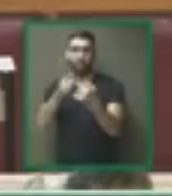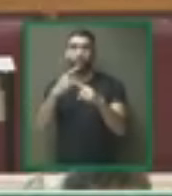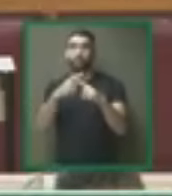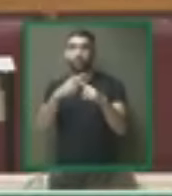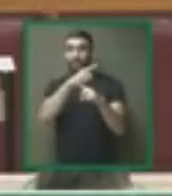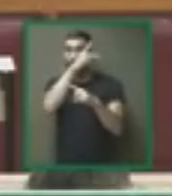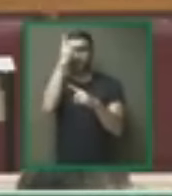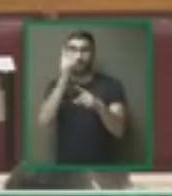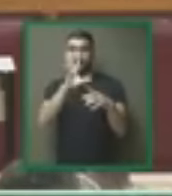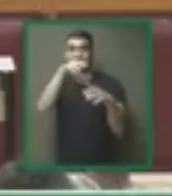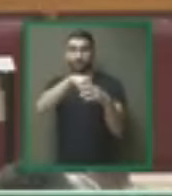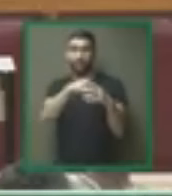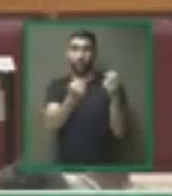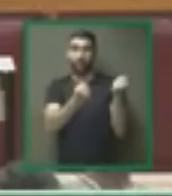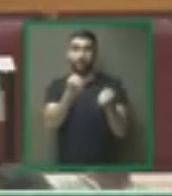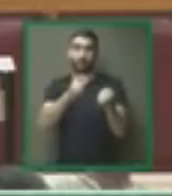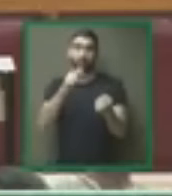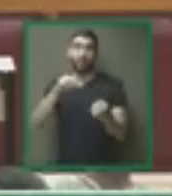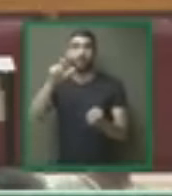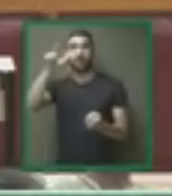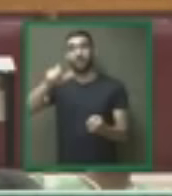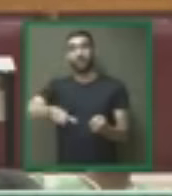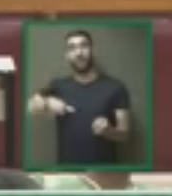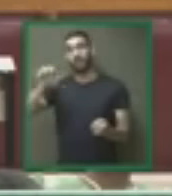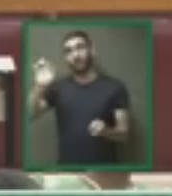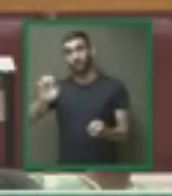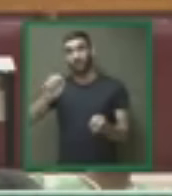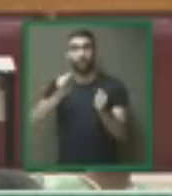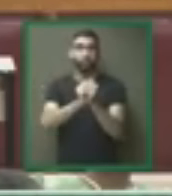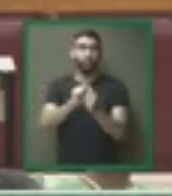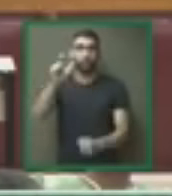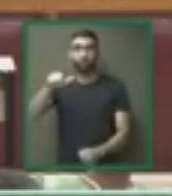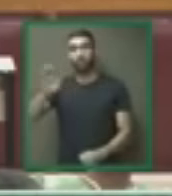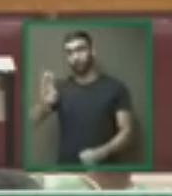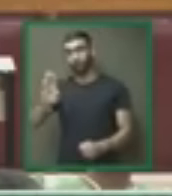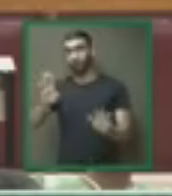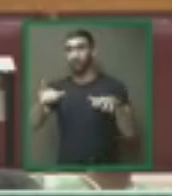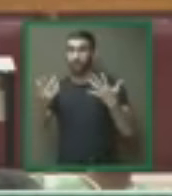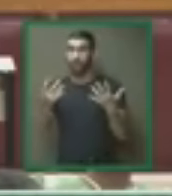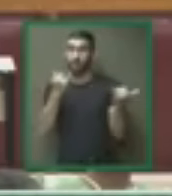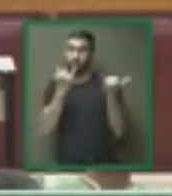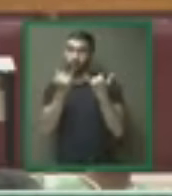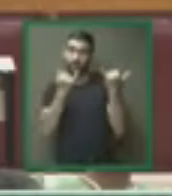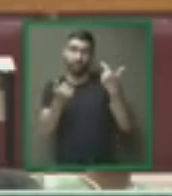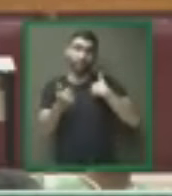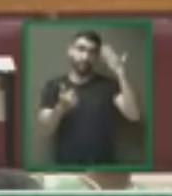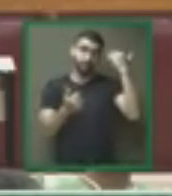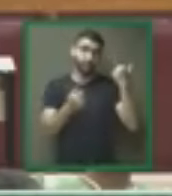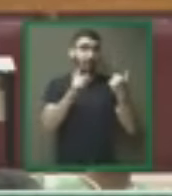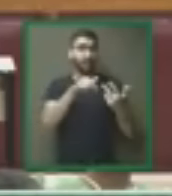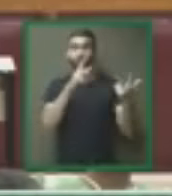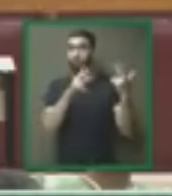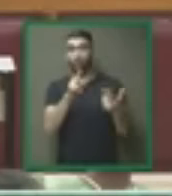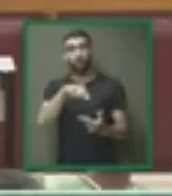o Eduardo e o Bruno. Eu não liguei, então a informação que eu tenho é a mesma informação que os senhores também